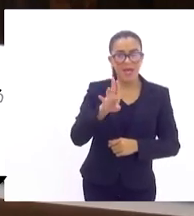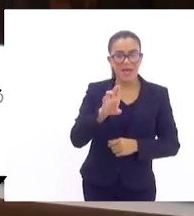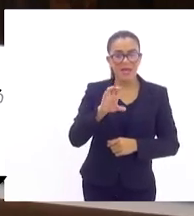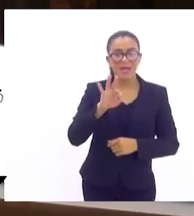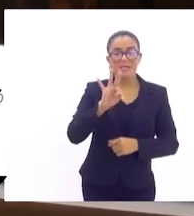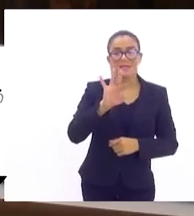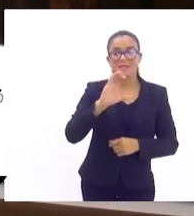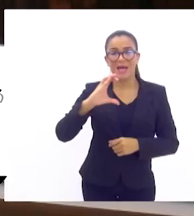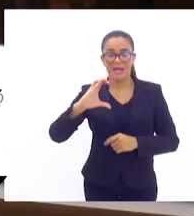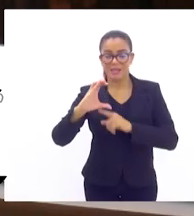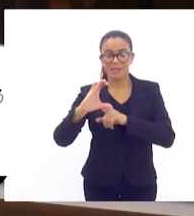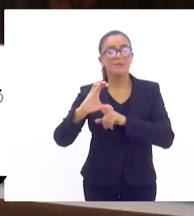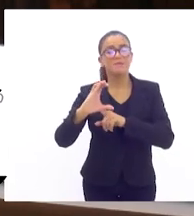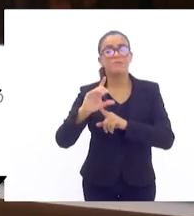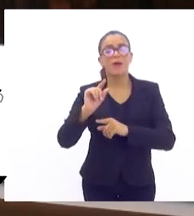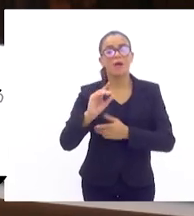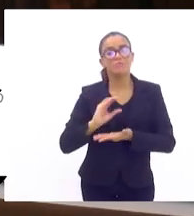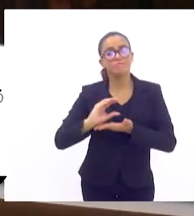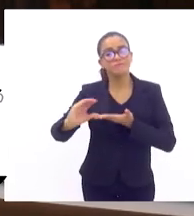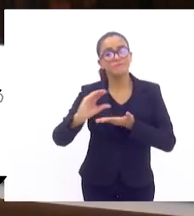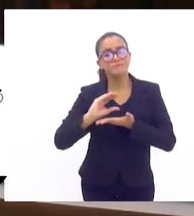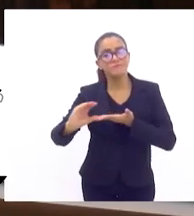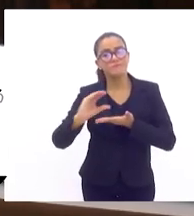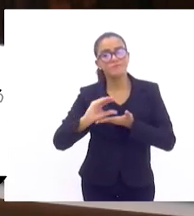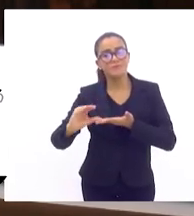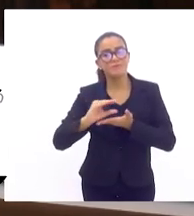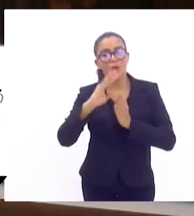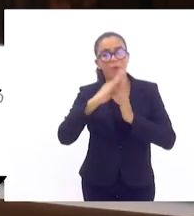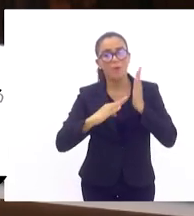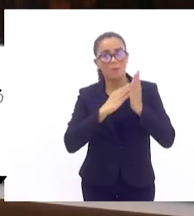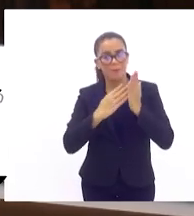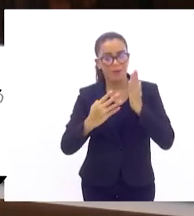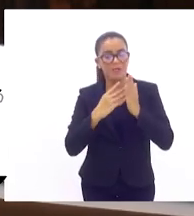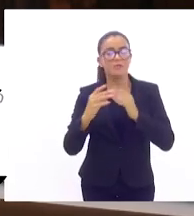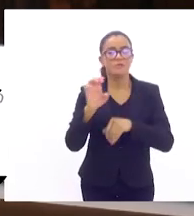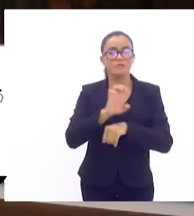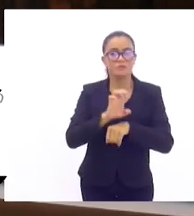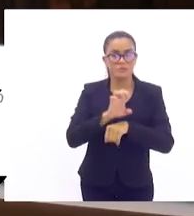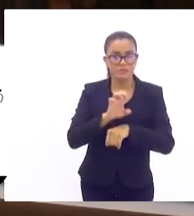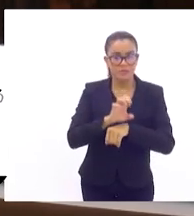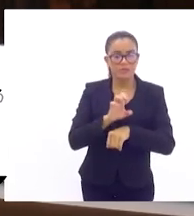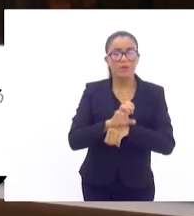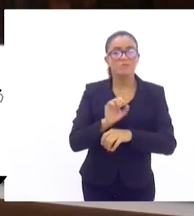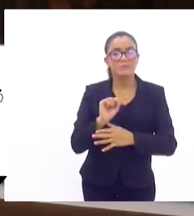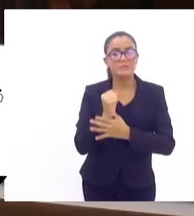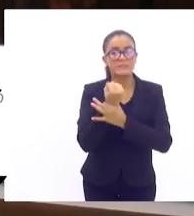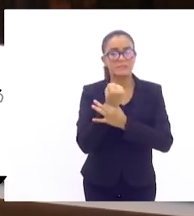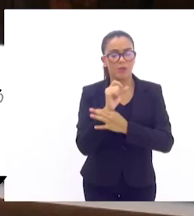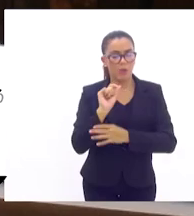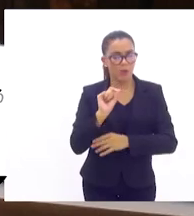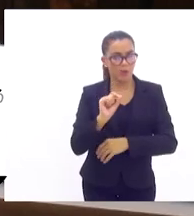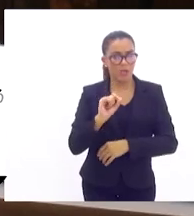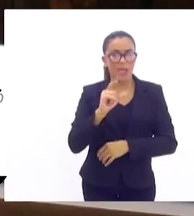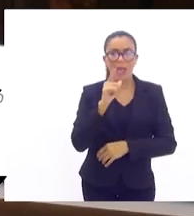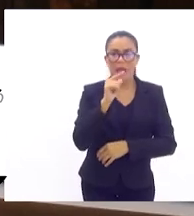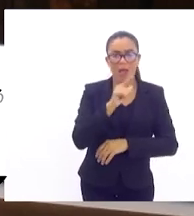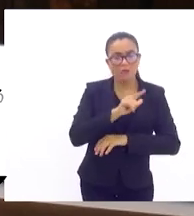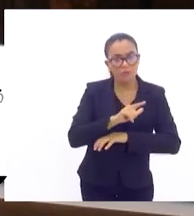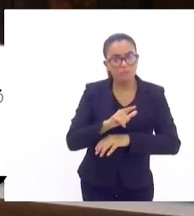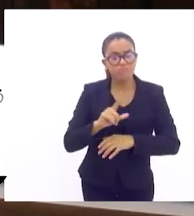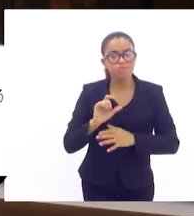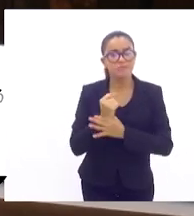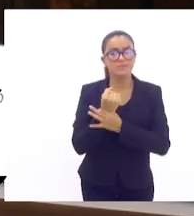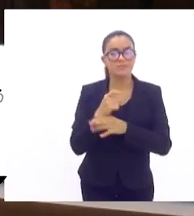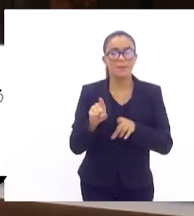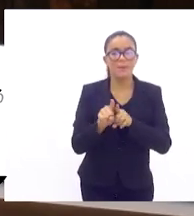para financiar o Plano Estadual de Recursos Hídricos, de Segurança Hídrica do Estado do Rio de Janeiro. Obtivemos